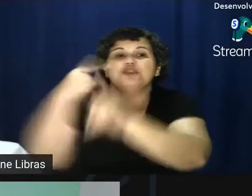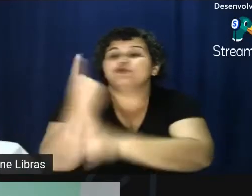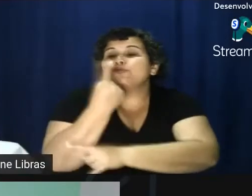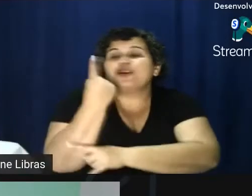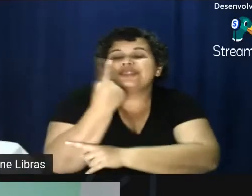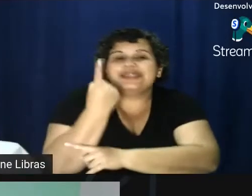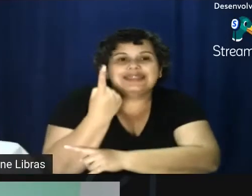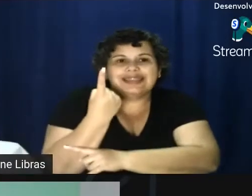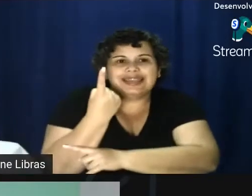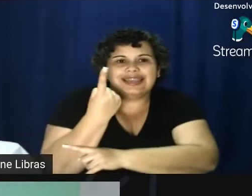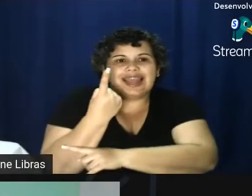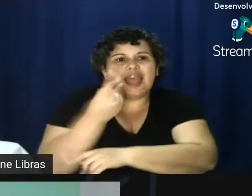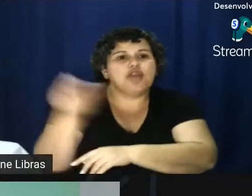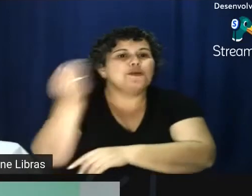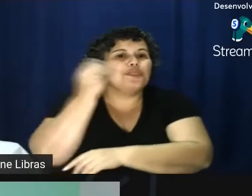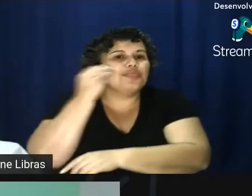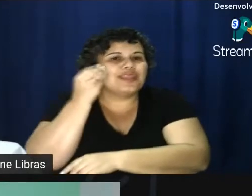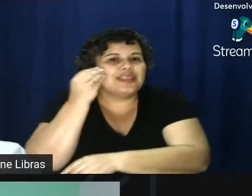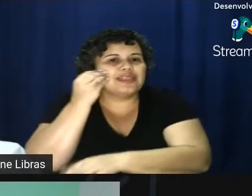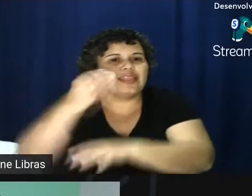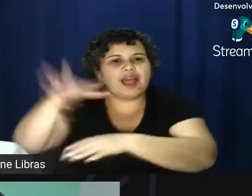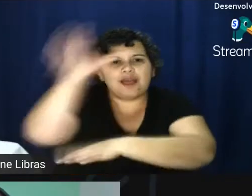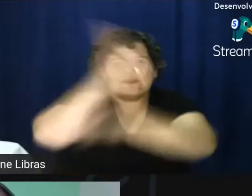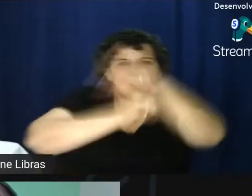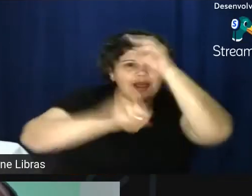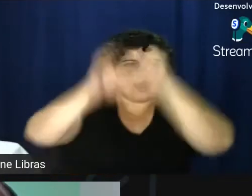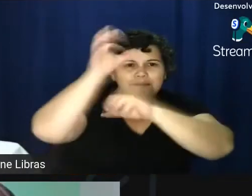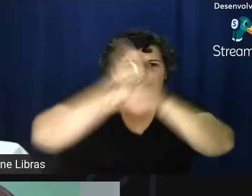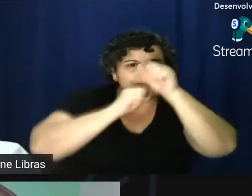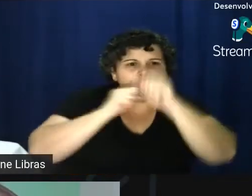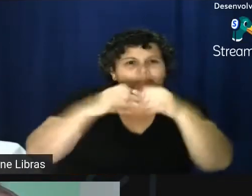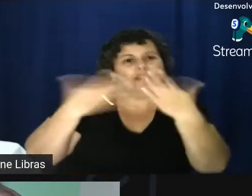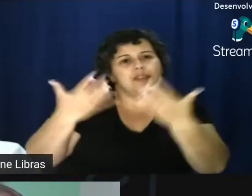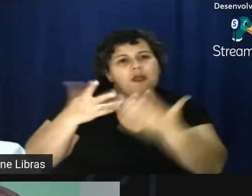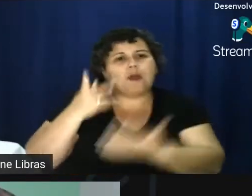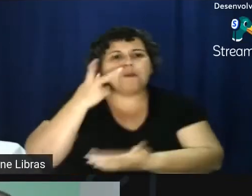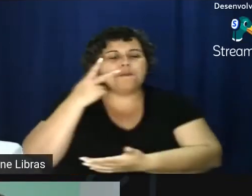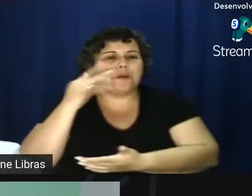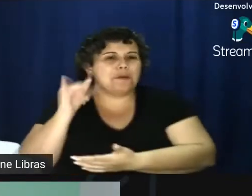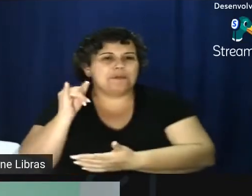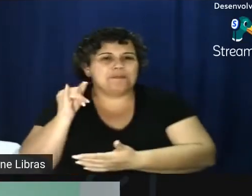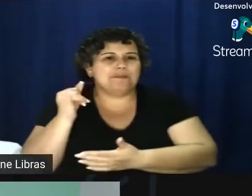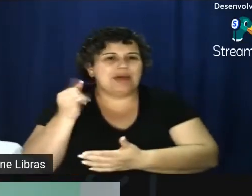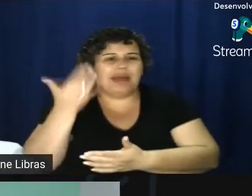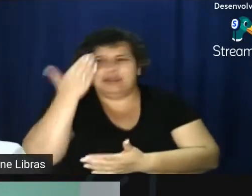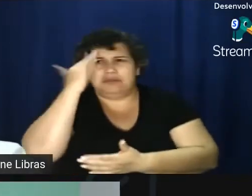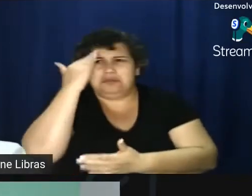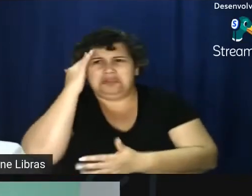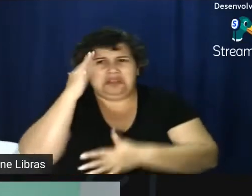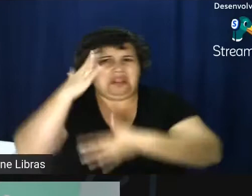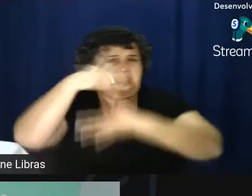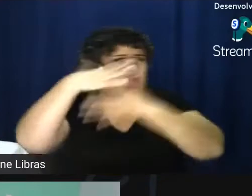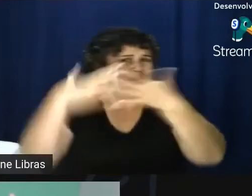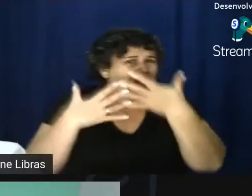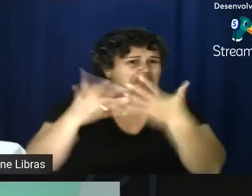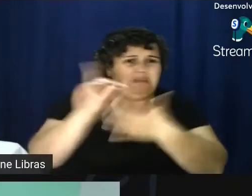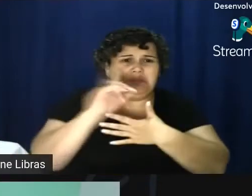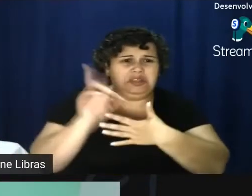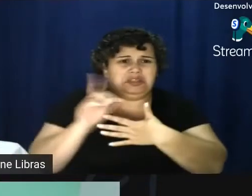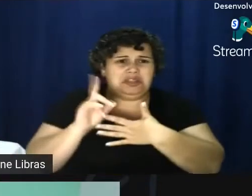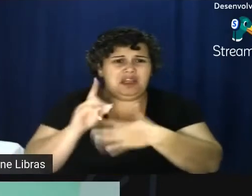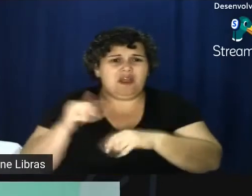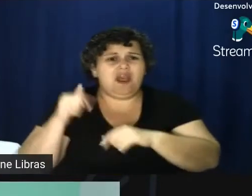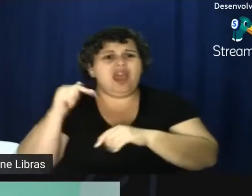tentava aprender alguns sinais, mas meu pai, infelizmente, não se dá muito bem com a Libras, não. Até hoje ele fica assim, né?